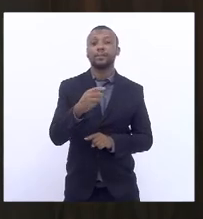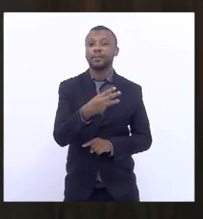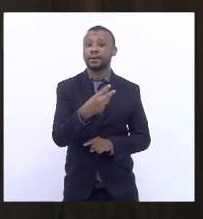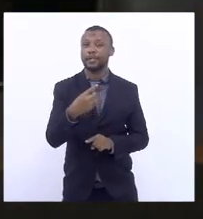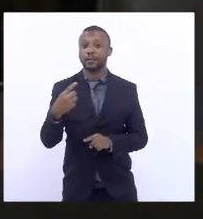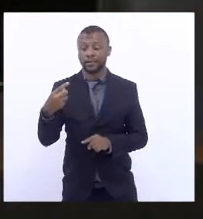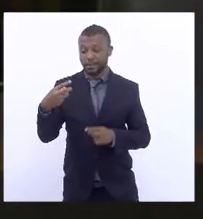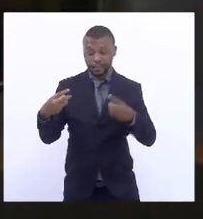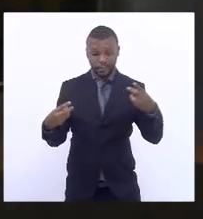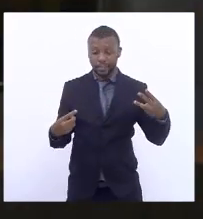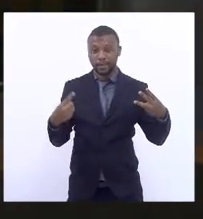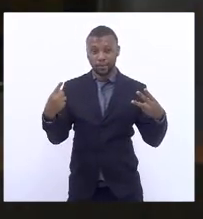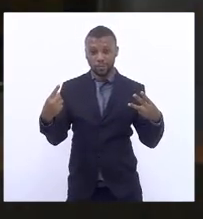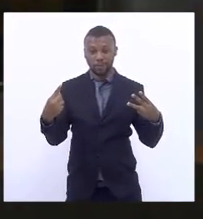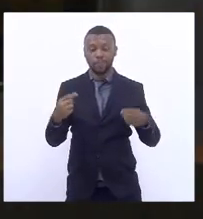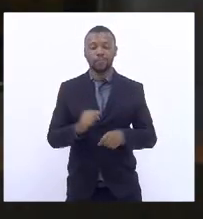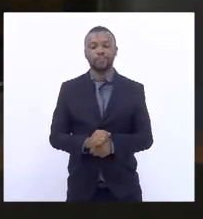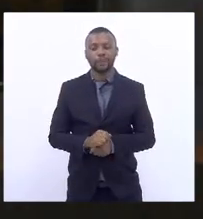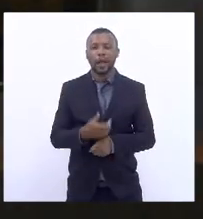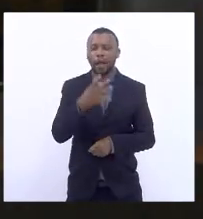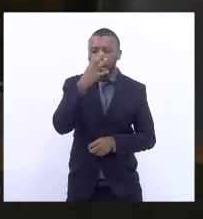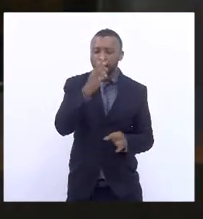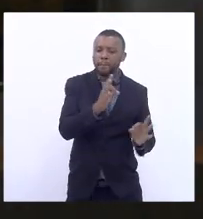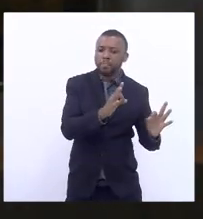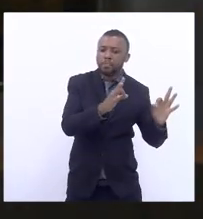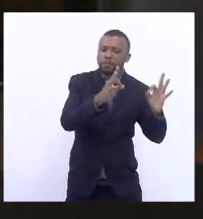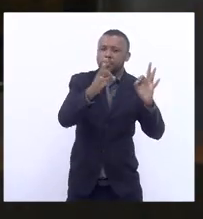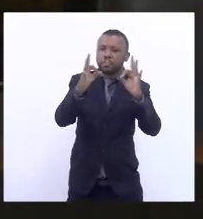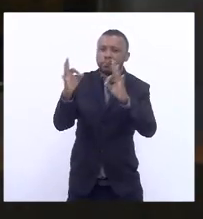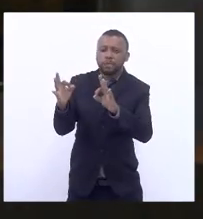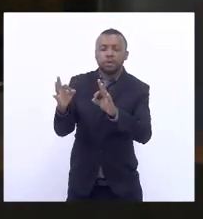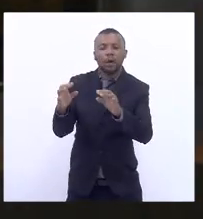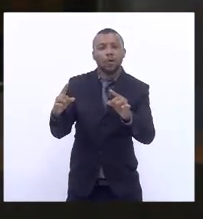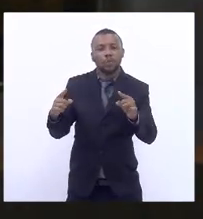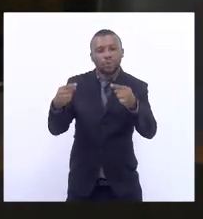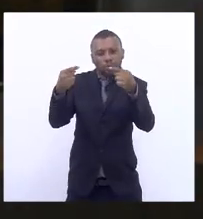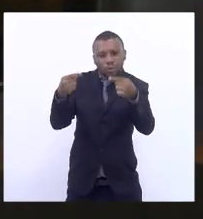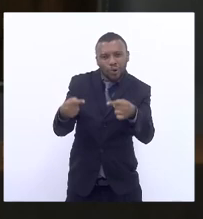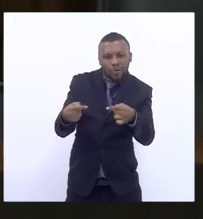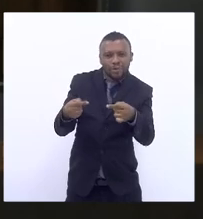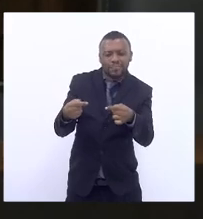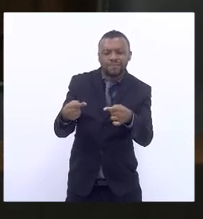E depois do jogo eu estava muito cansado e fui dormir.